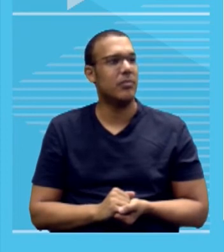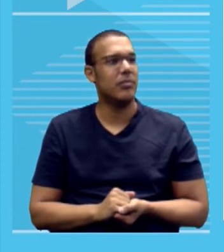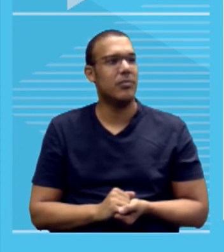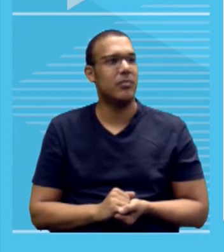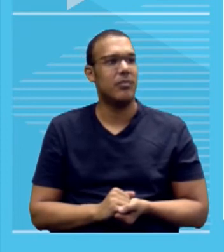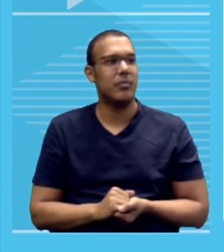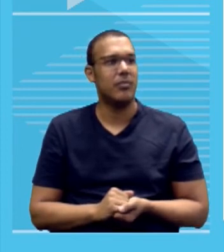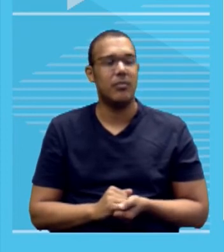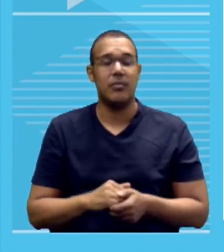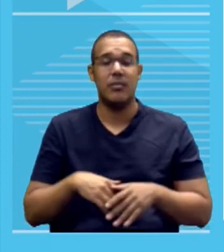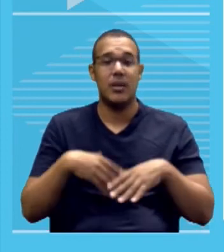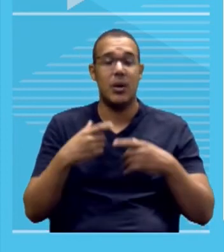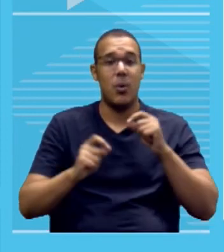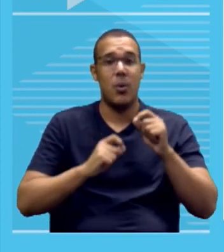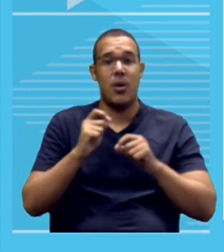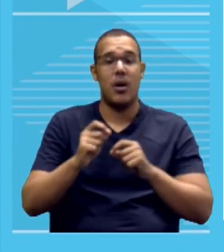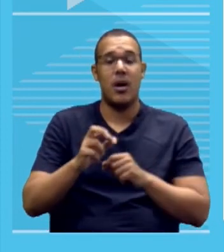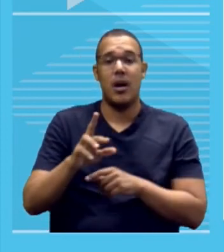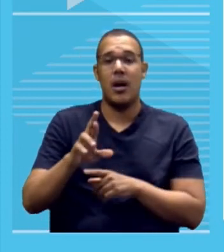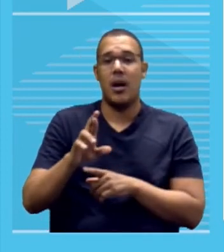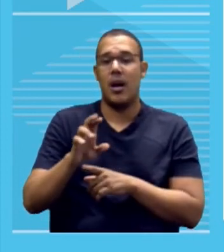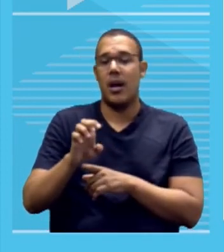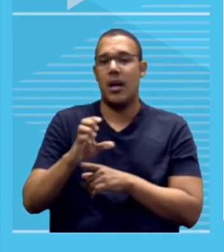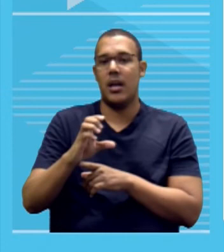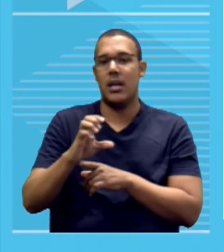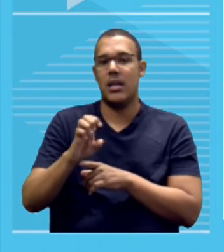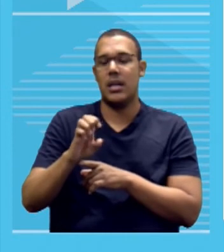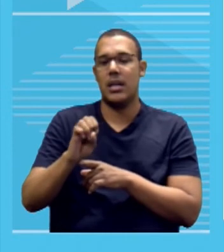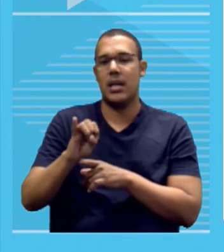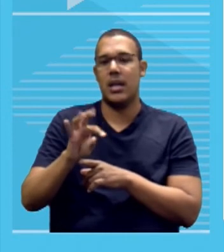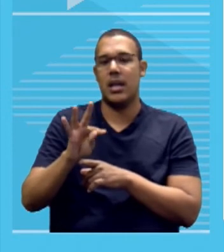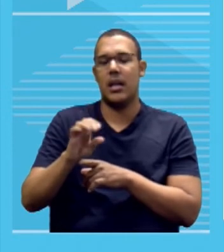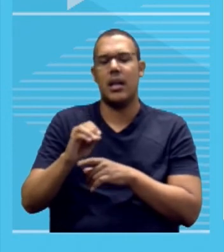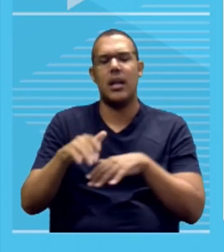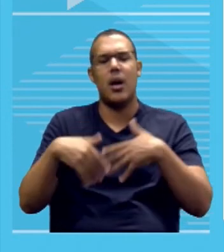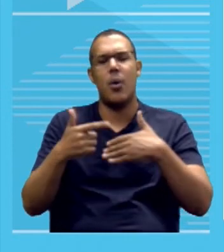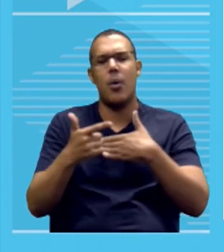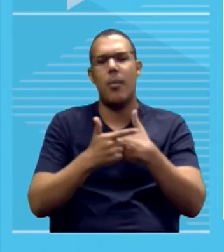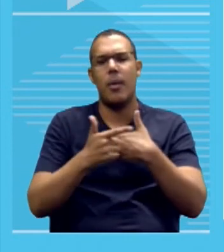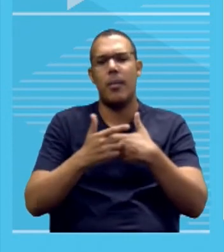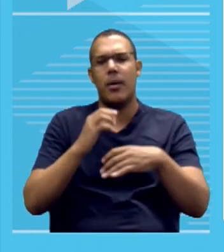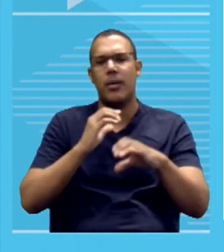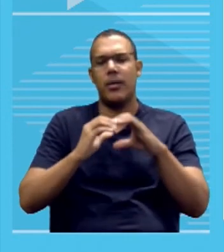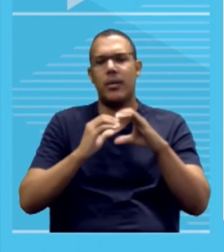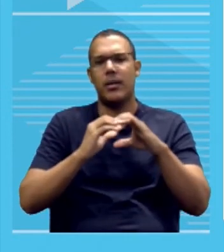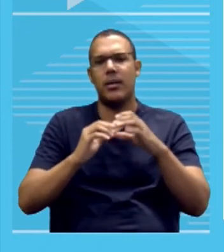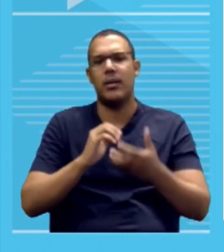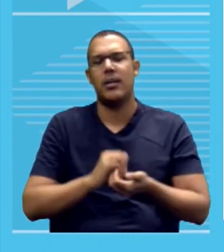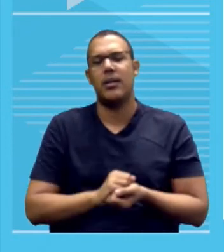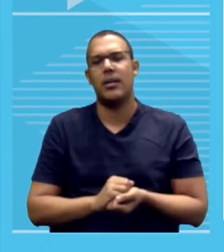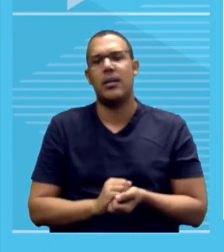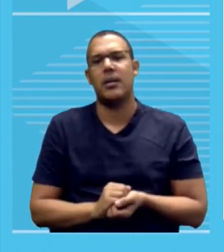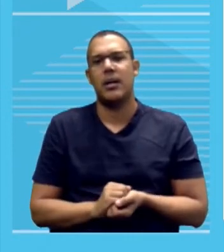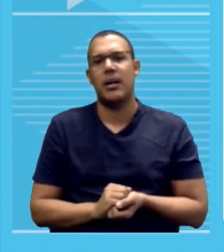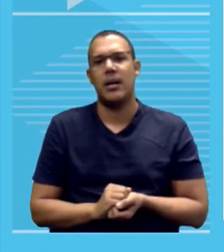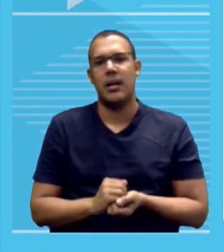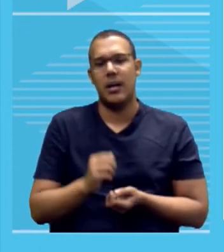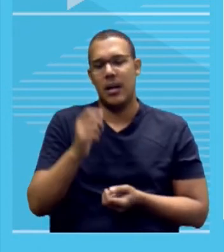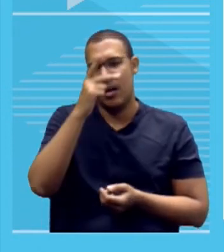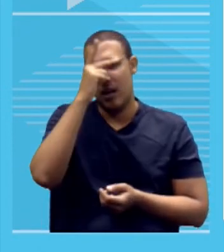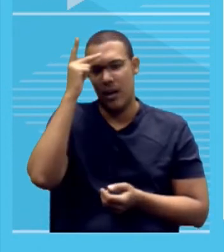é uma receptor é uma receita qual é a função comunicativa a pessoa que escreveu essa receita